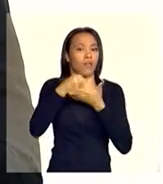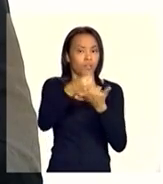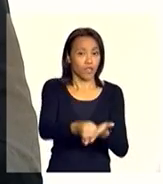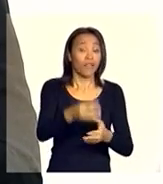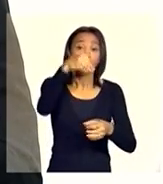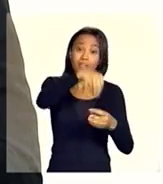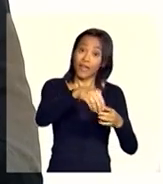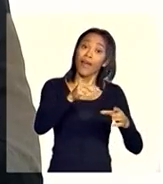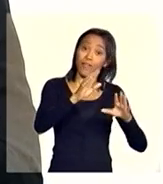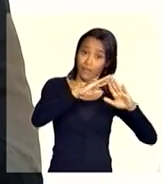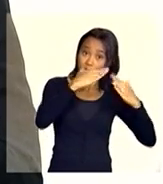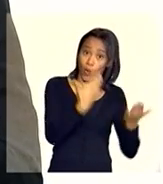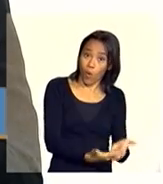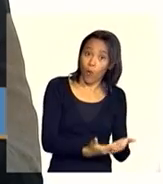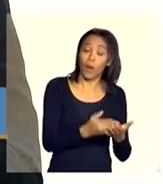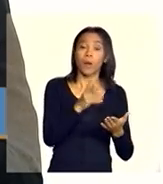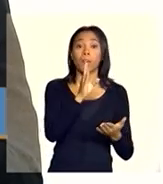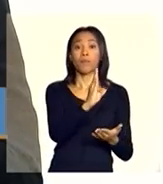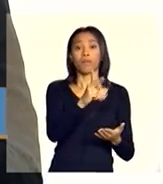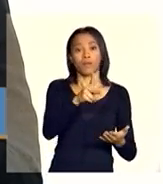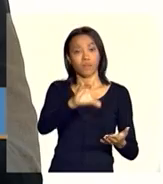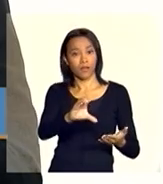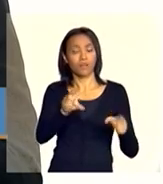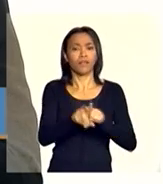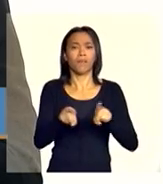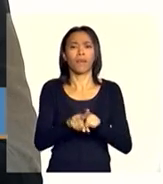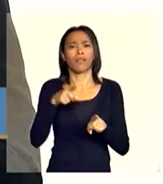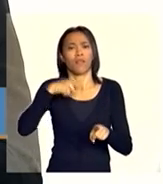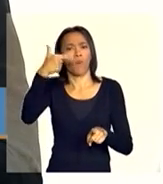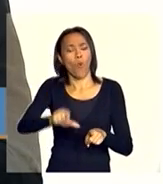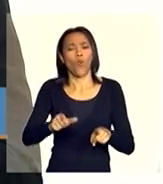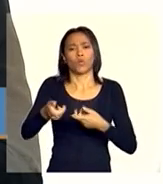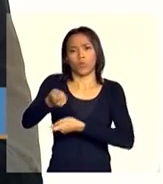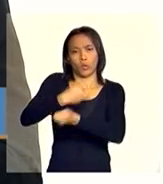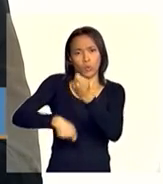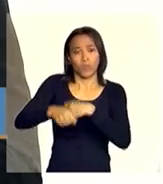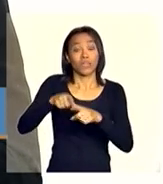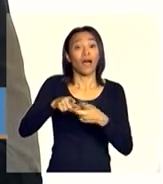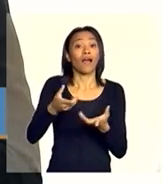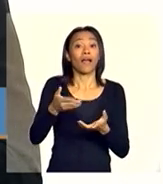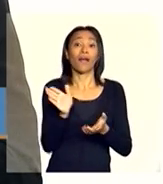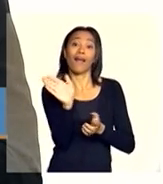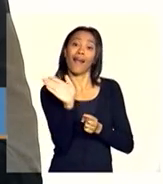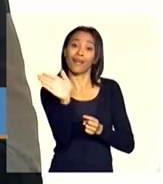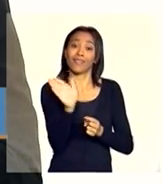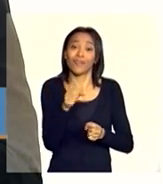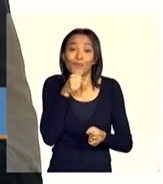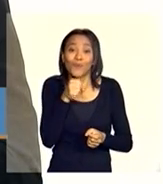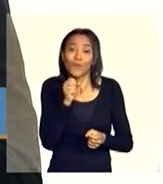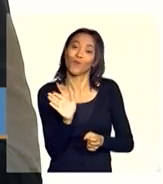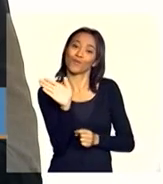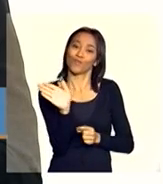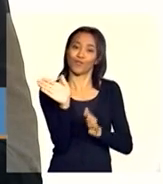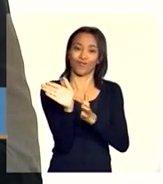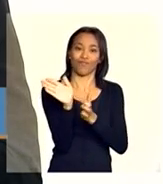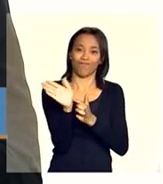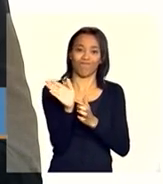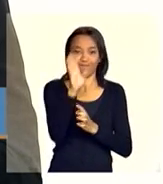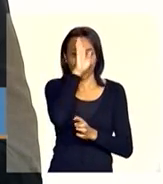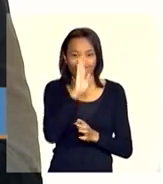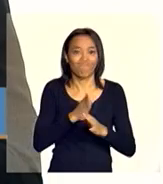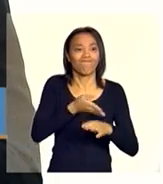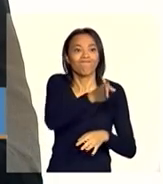na escola temos o sistema de geração da Carteira do Idoso temos eh o sistema de